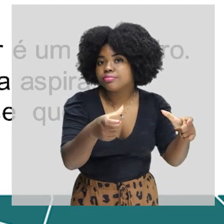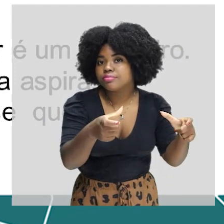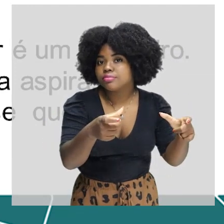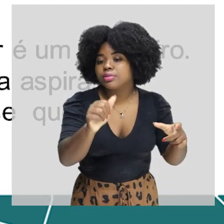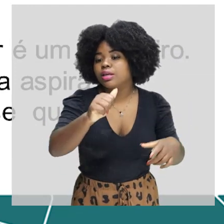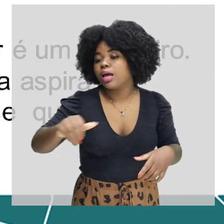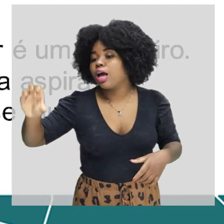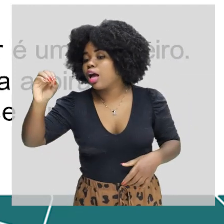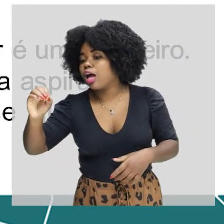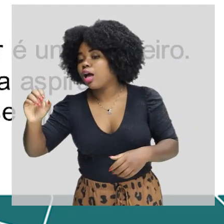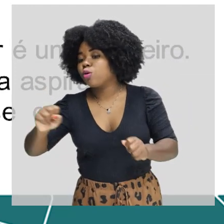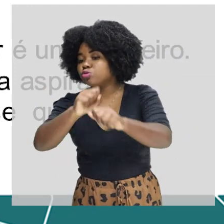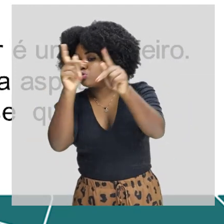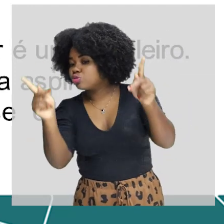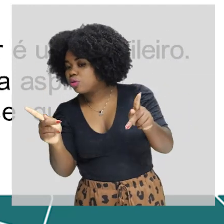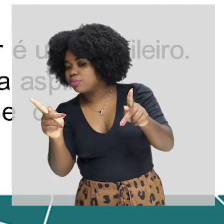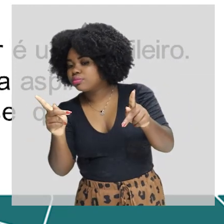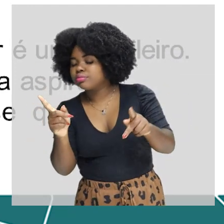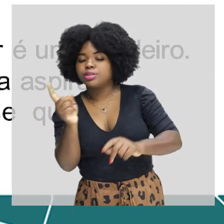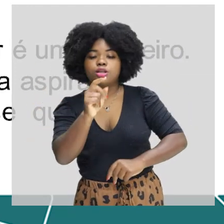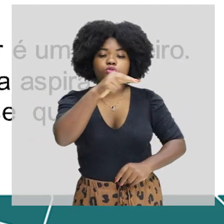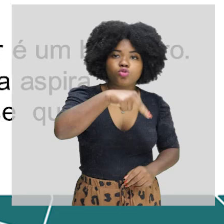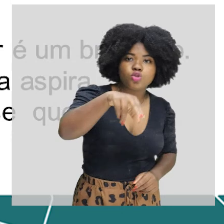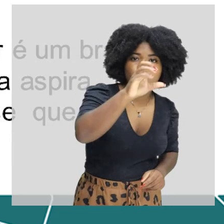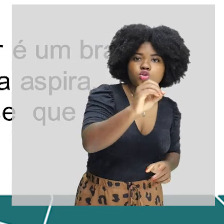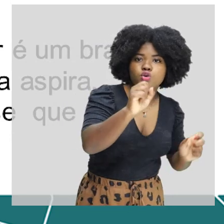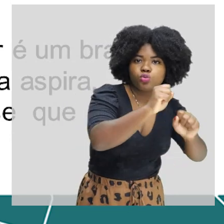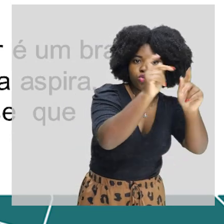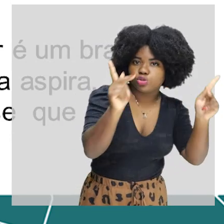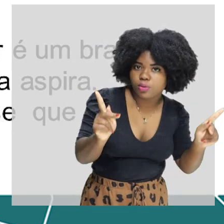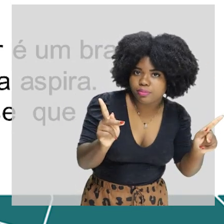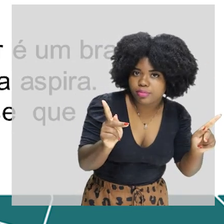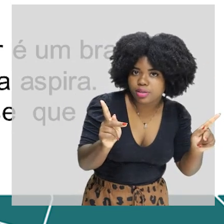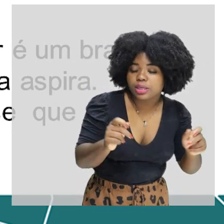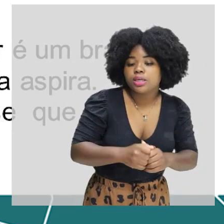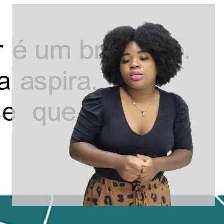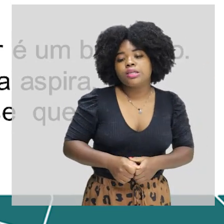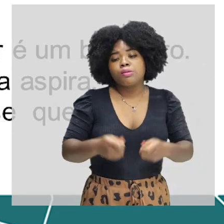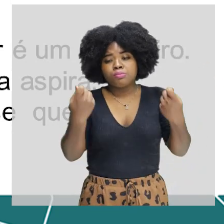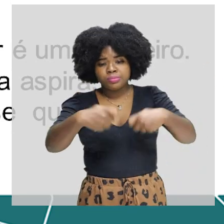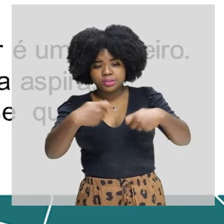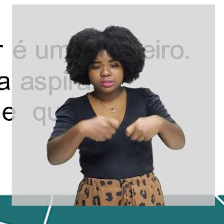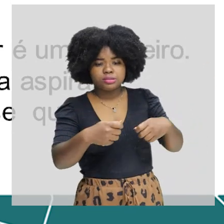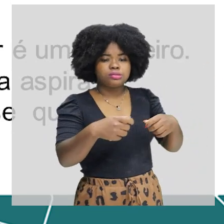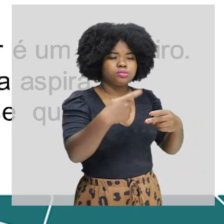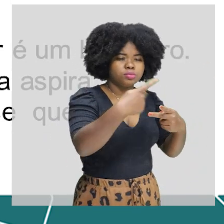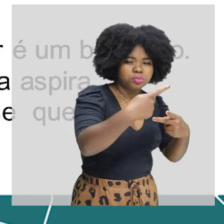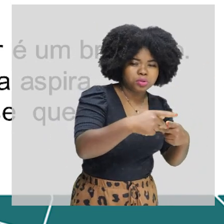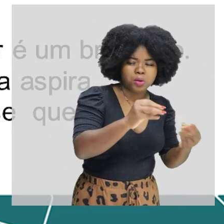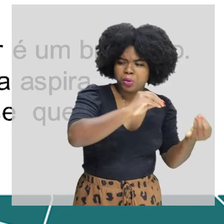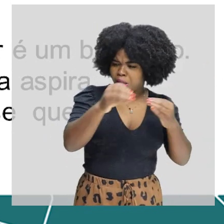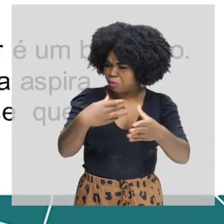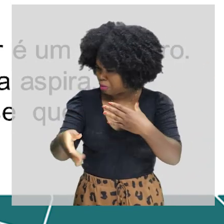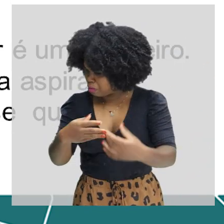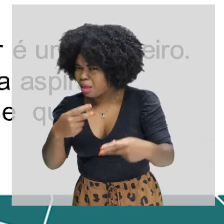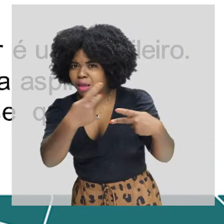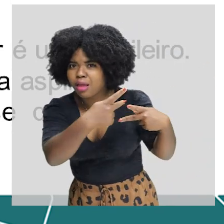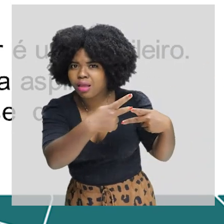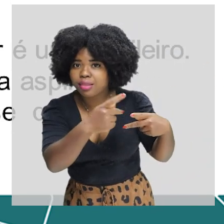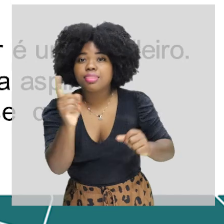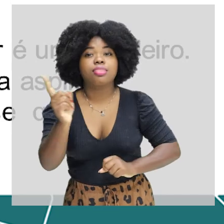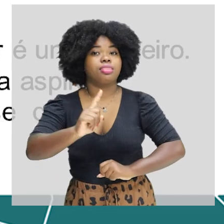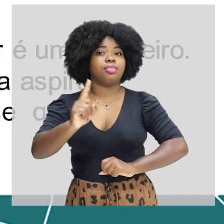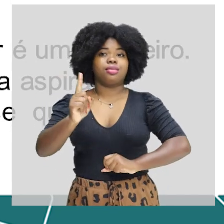ao shopping, não no shopping. Então, o fato de precisar de uma preposição, eu não posso colocar qualquer uma. Tem que ter aí uma